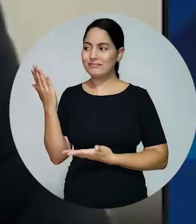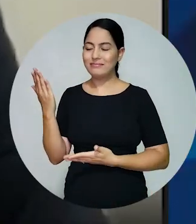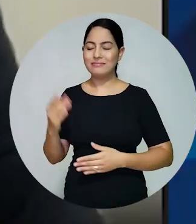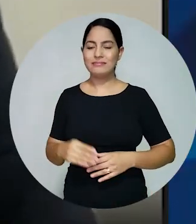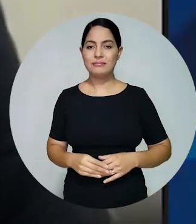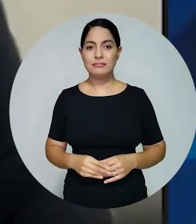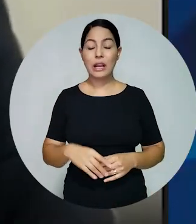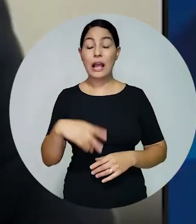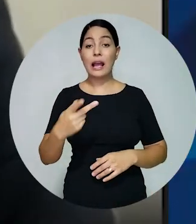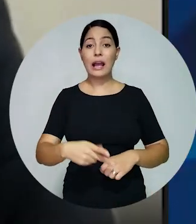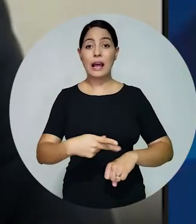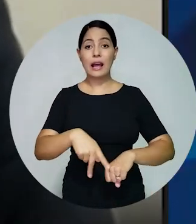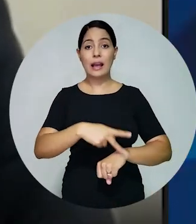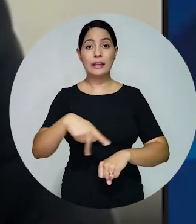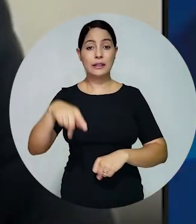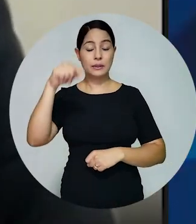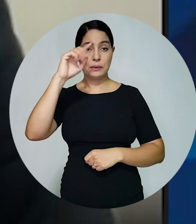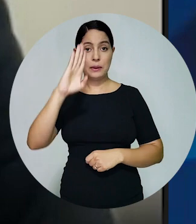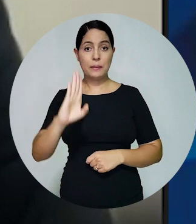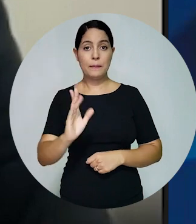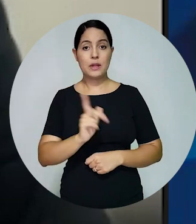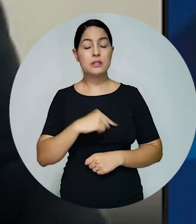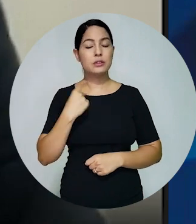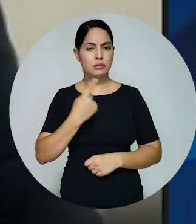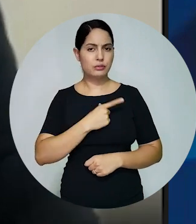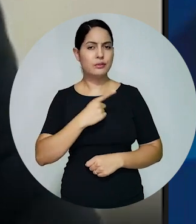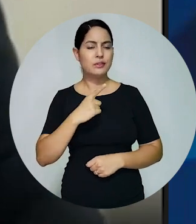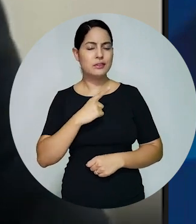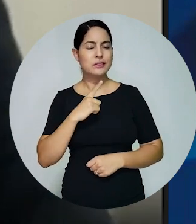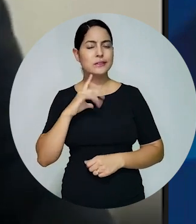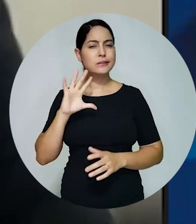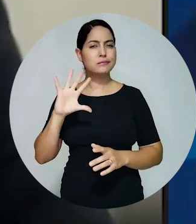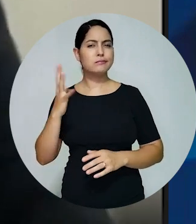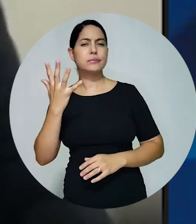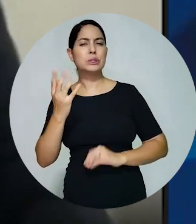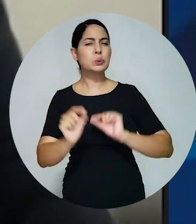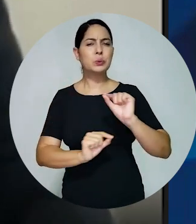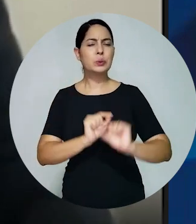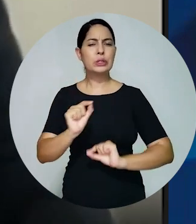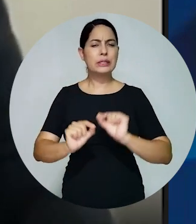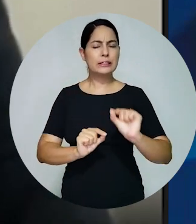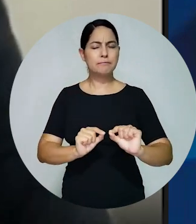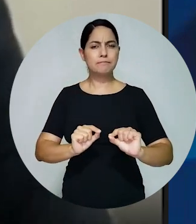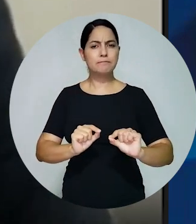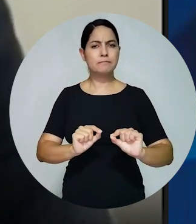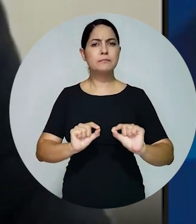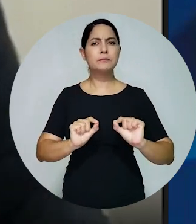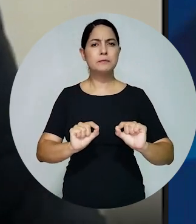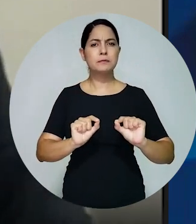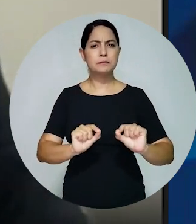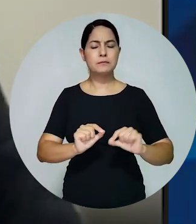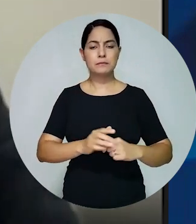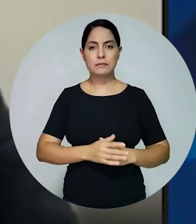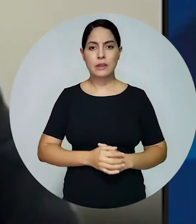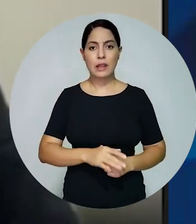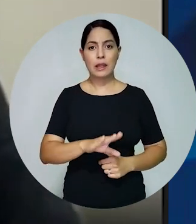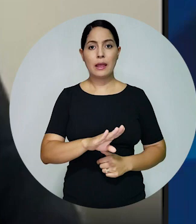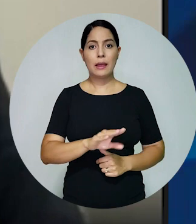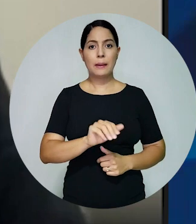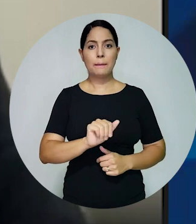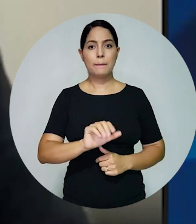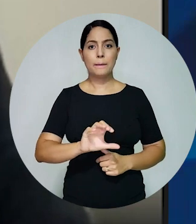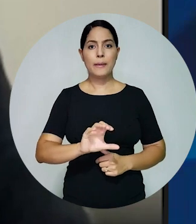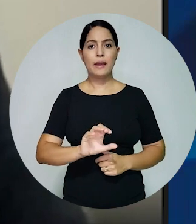situação no Brasil, às vezes para quem é do ramo é até lugar comum falar, mas nós temos um backlog processual